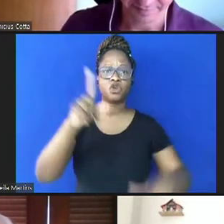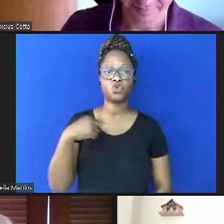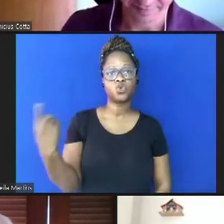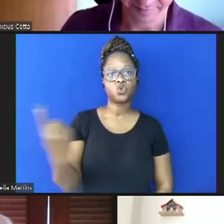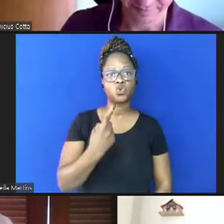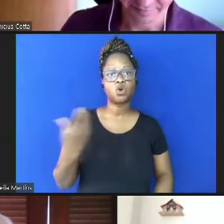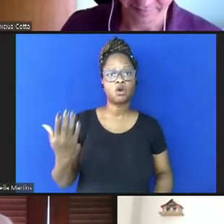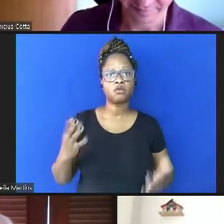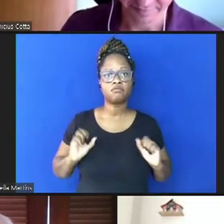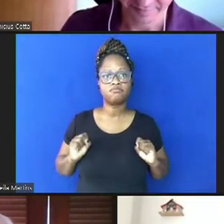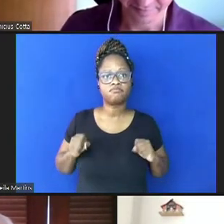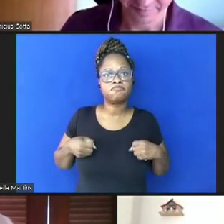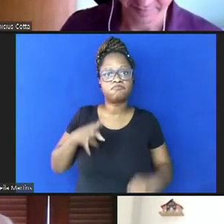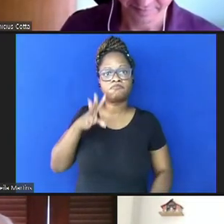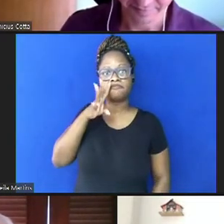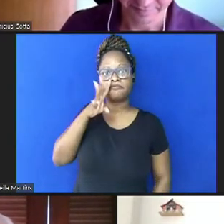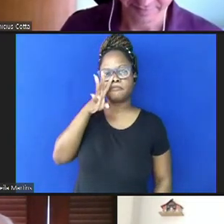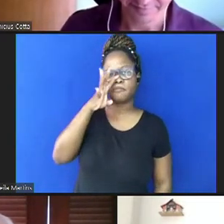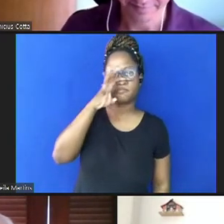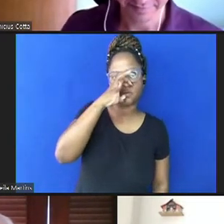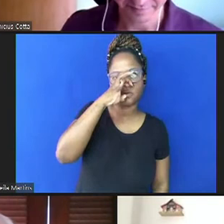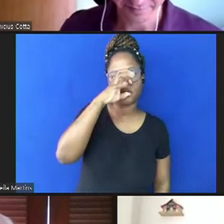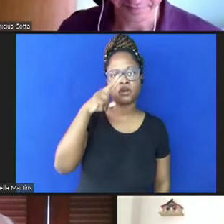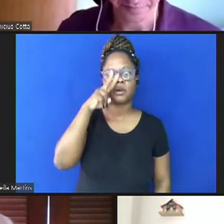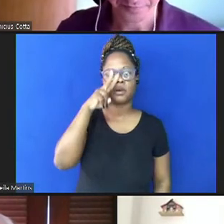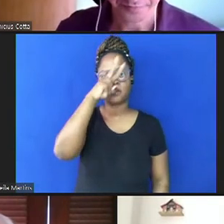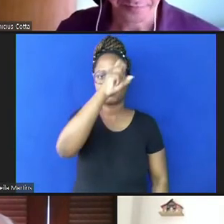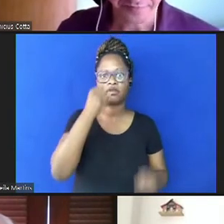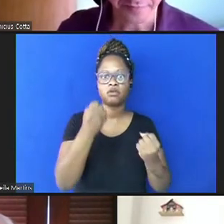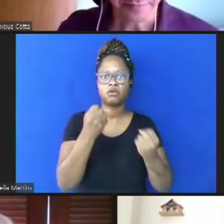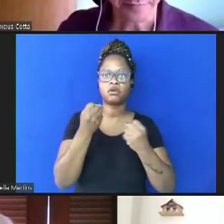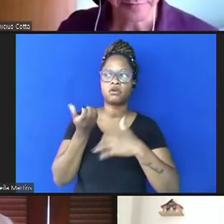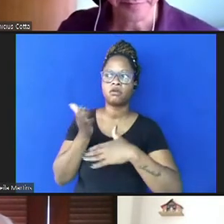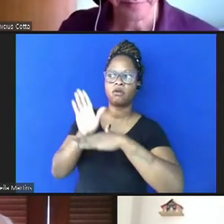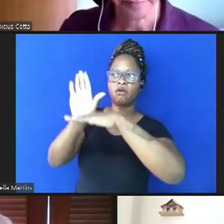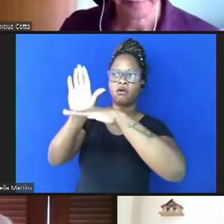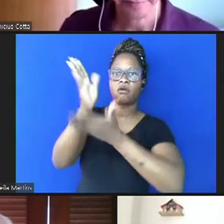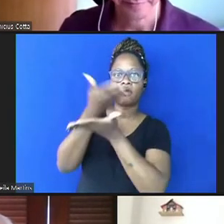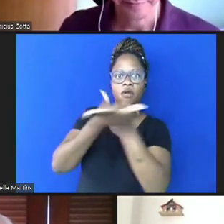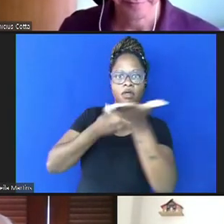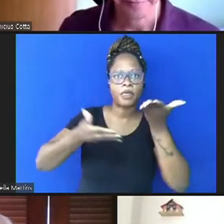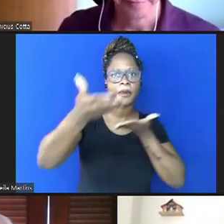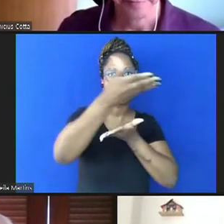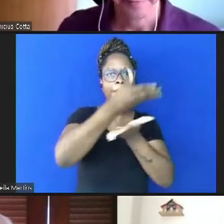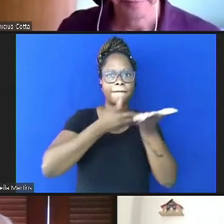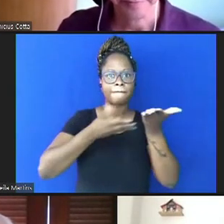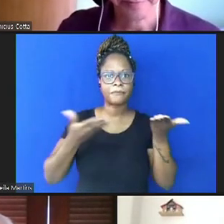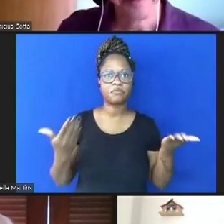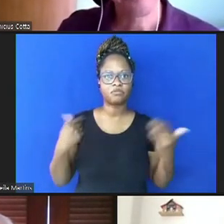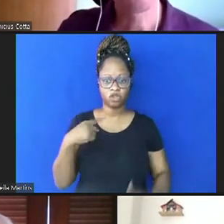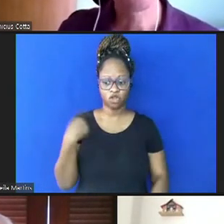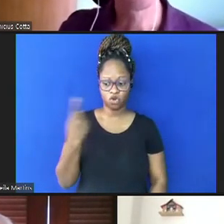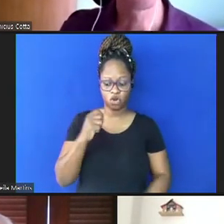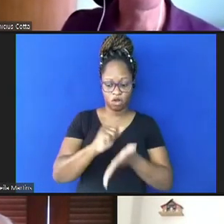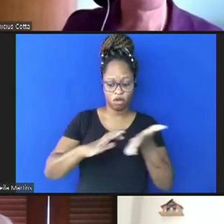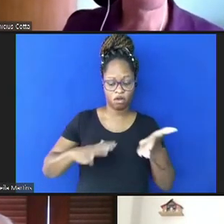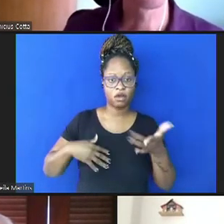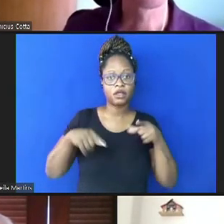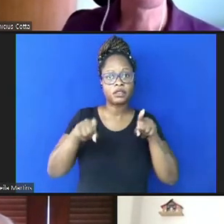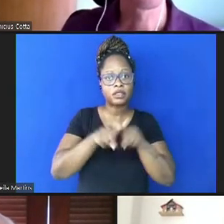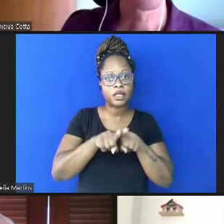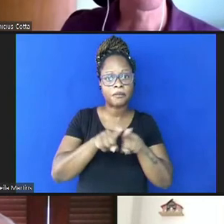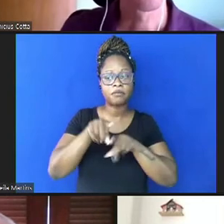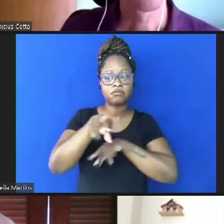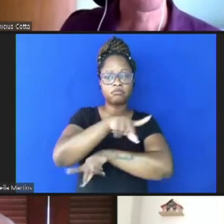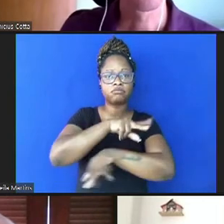esforço de fortalecer a cooperação internacional, a internacionalização das nossas atividades nas diversas unidades